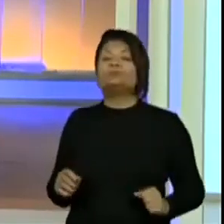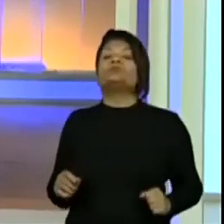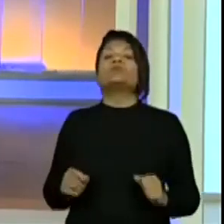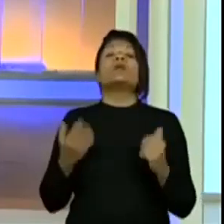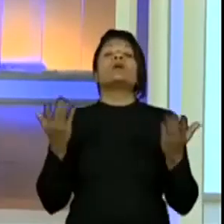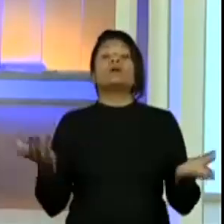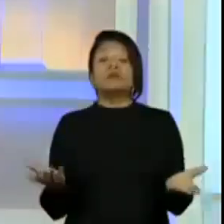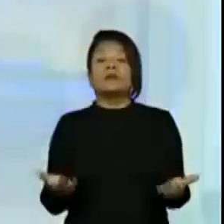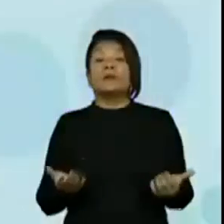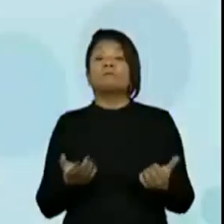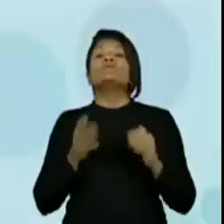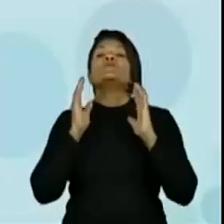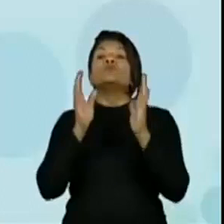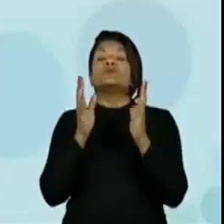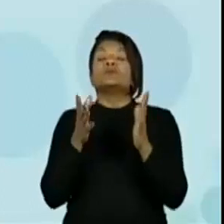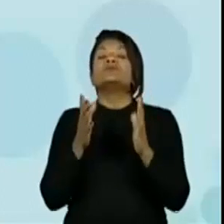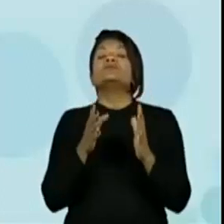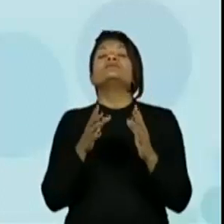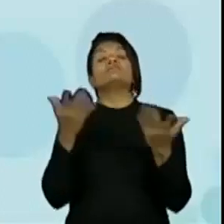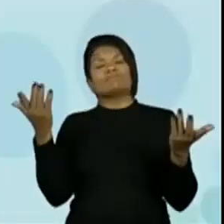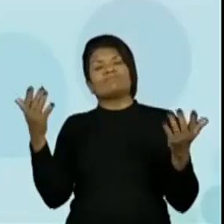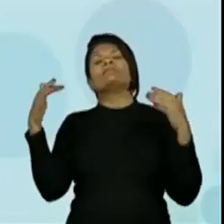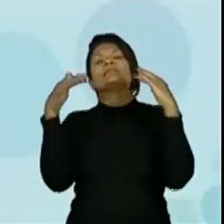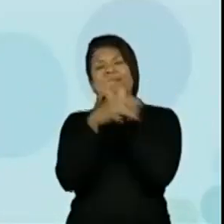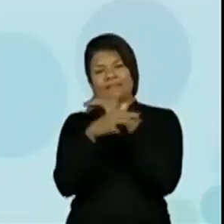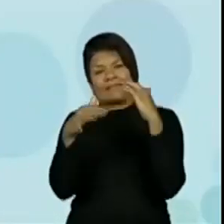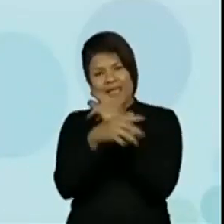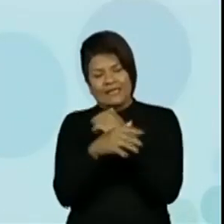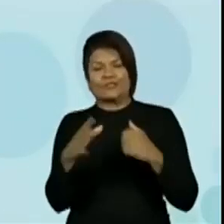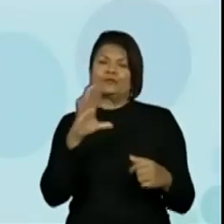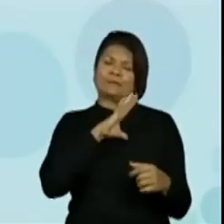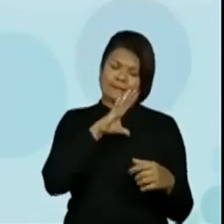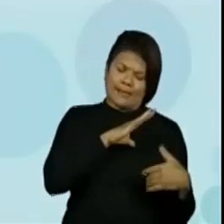aí, chegamos às cidades.